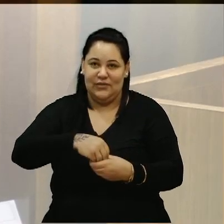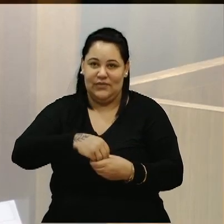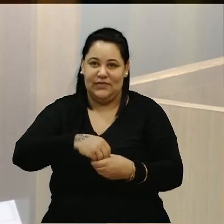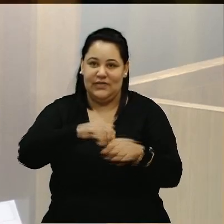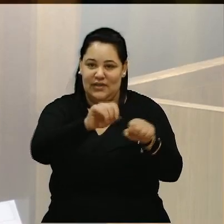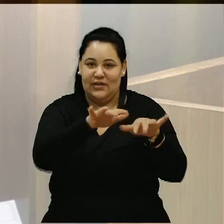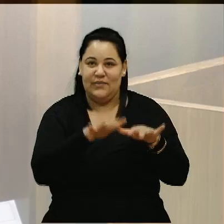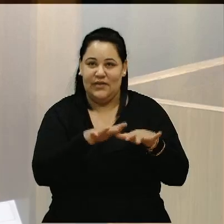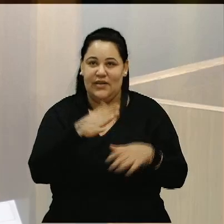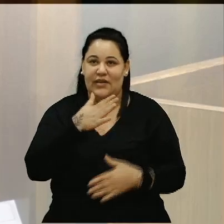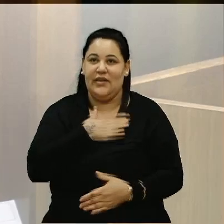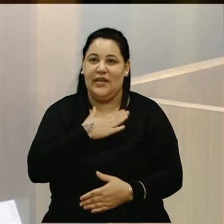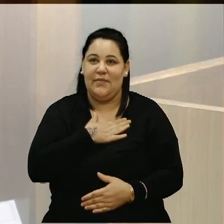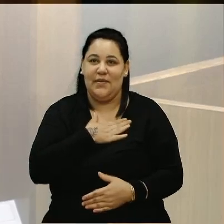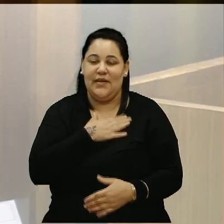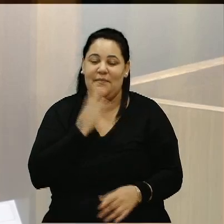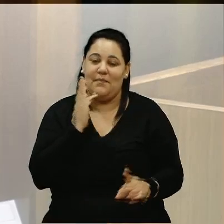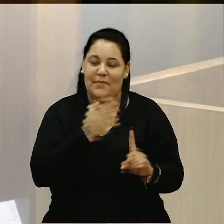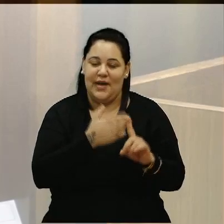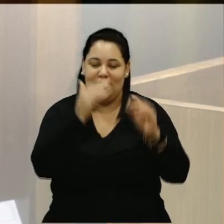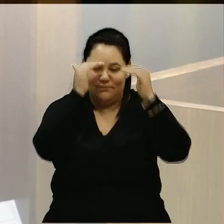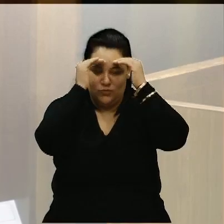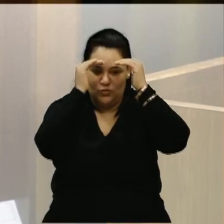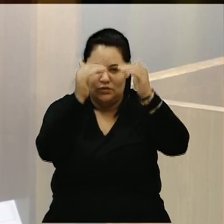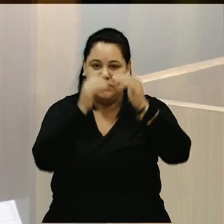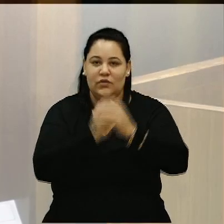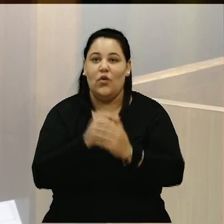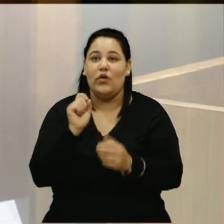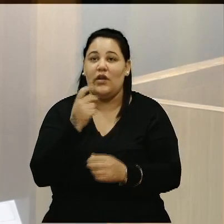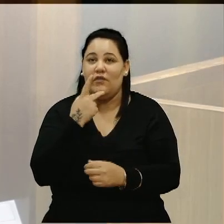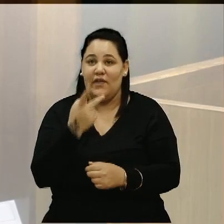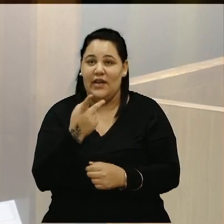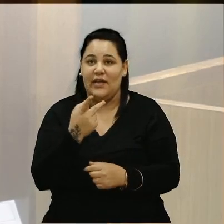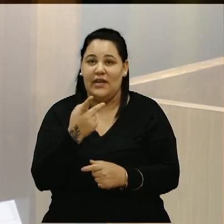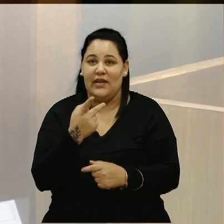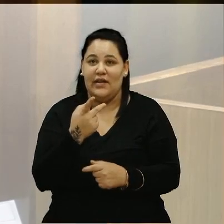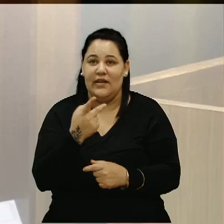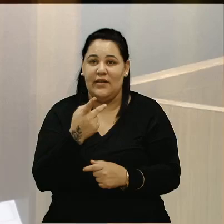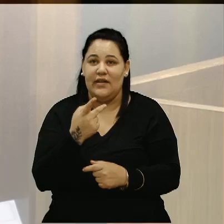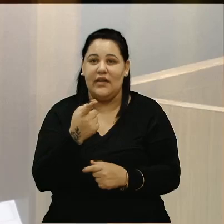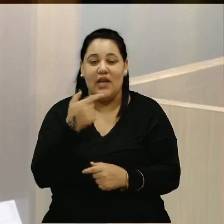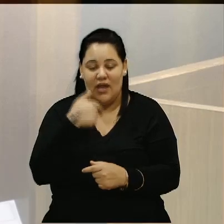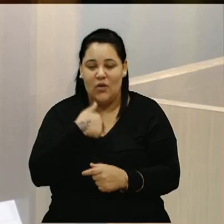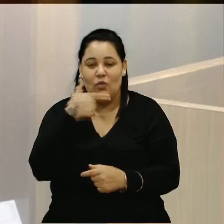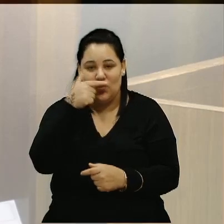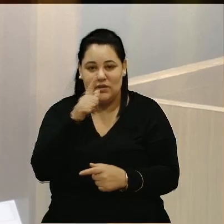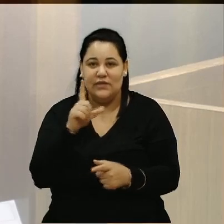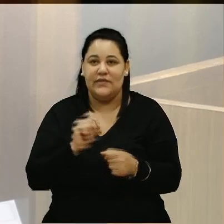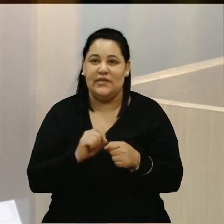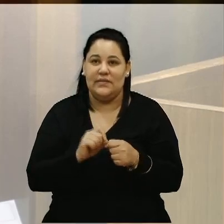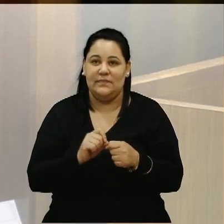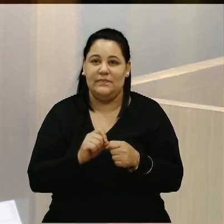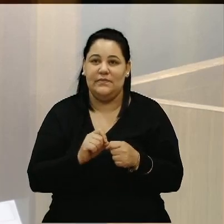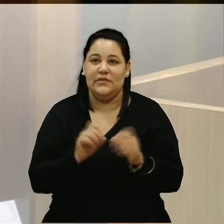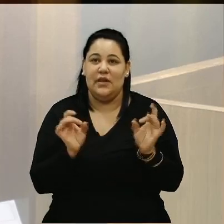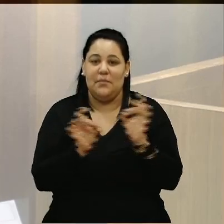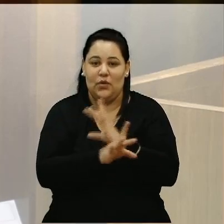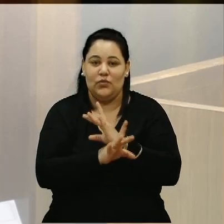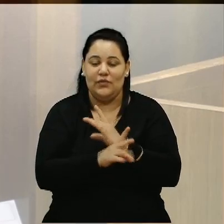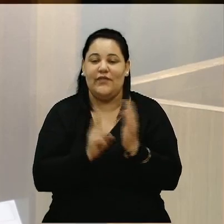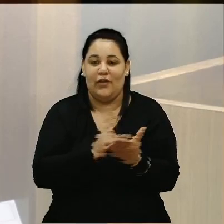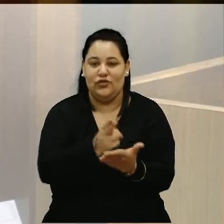e a minha meta foi cumprida. O que eu disse que faria está feito, concluído, e lá